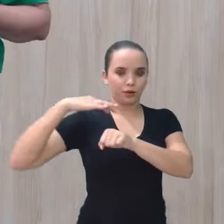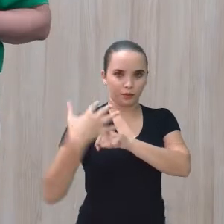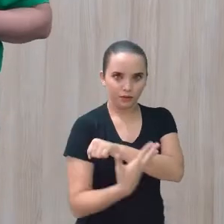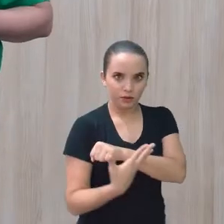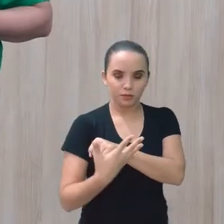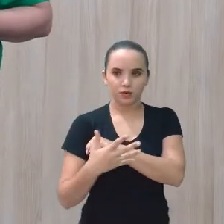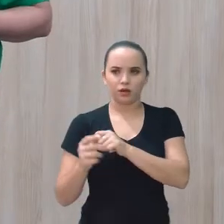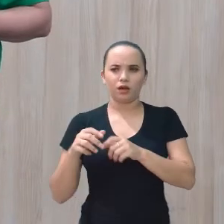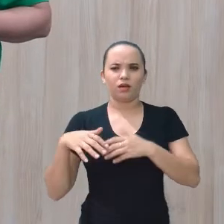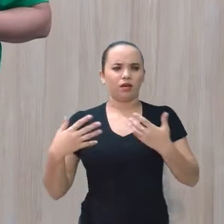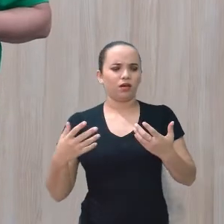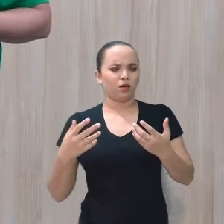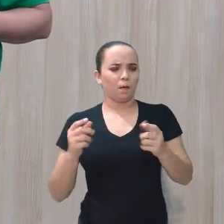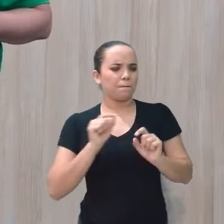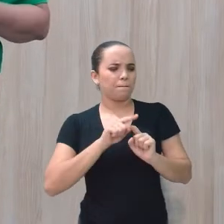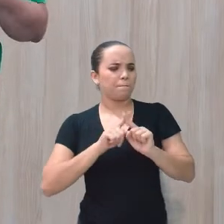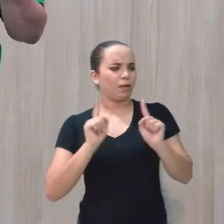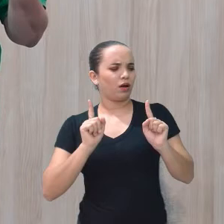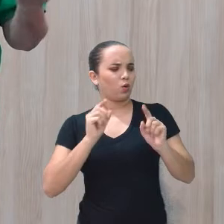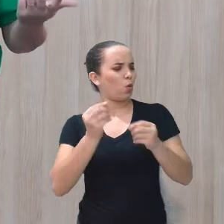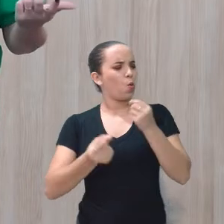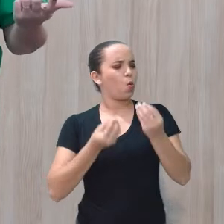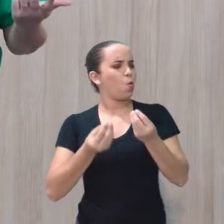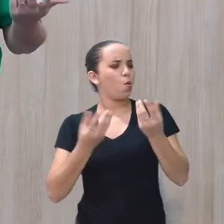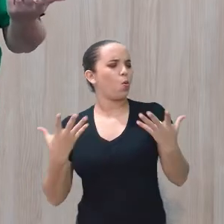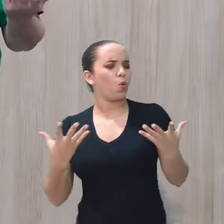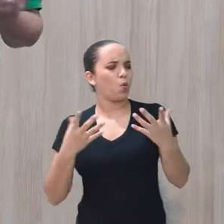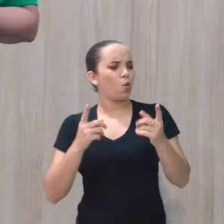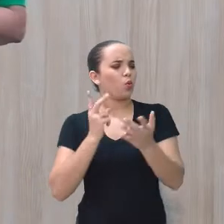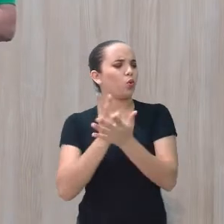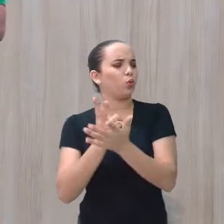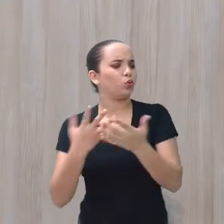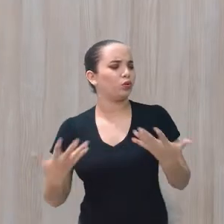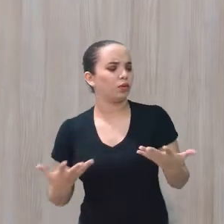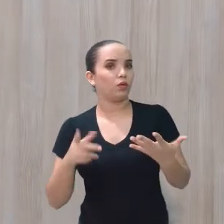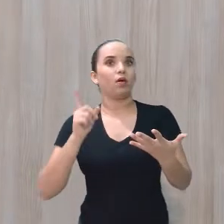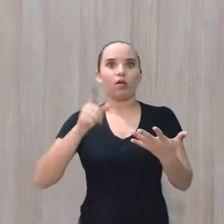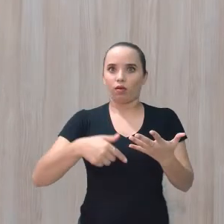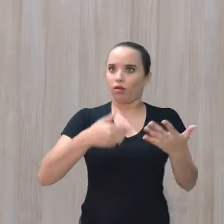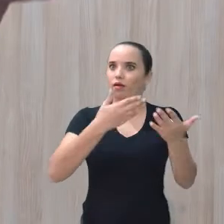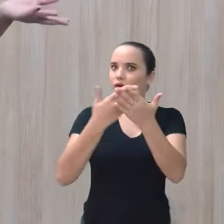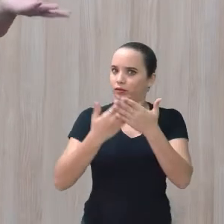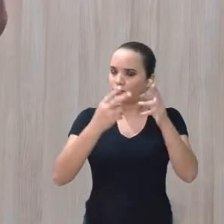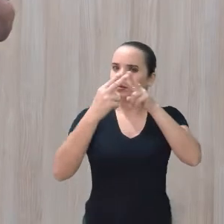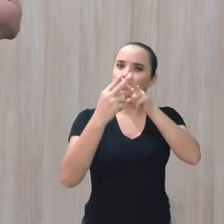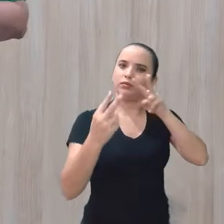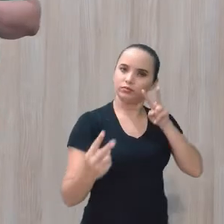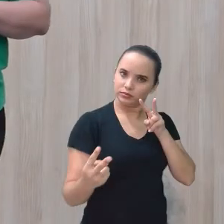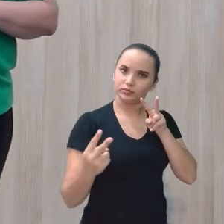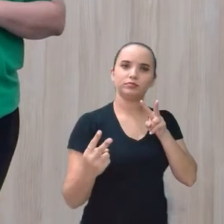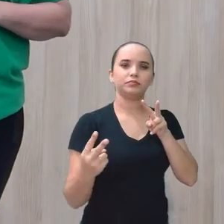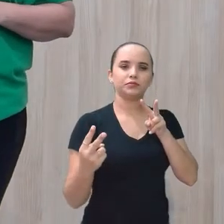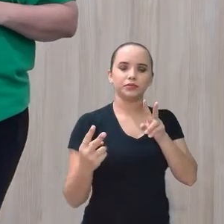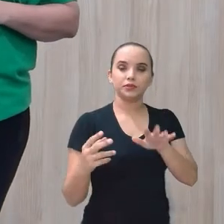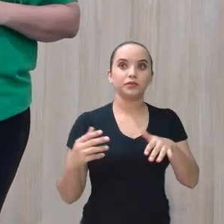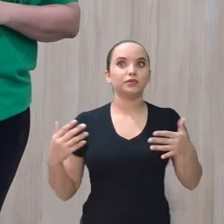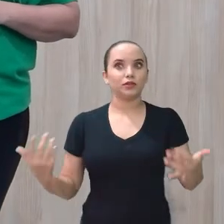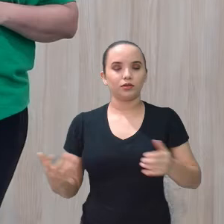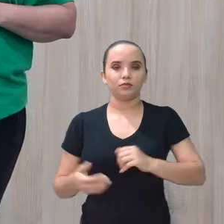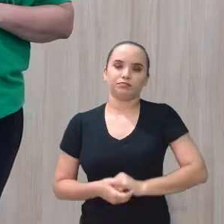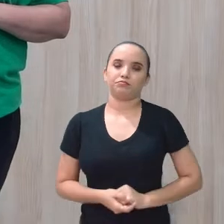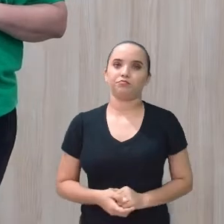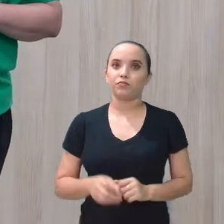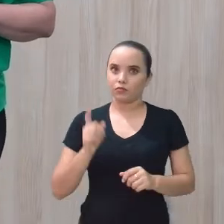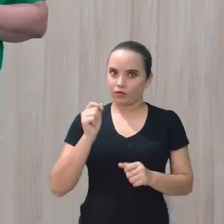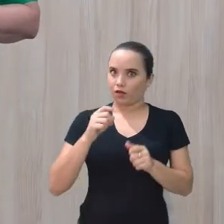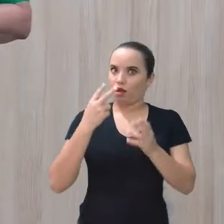é que deve continuar após a pandemia? As aulas remotas, não é? Então, as aulas remotas, elas chegaram para